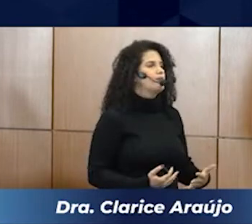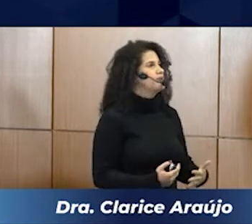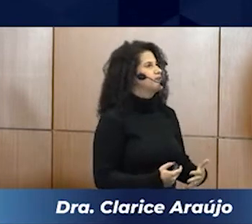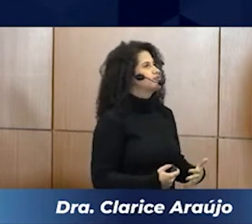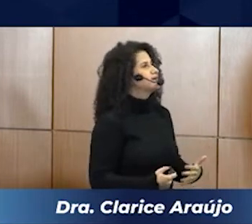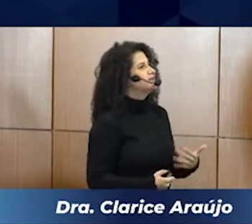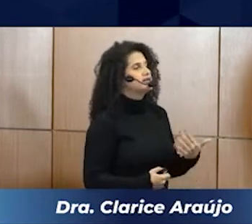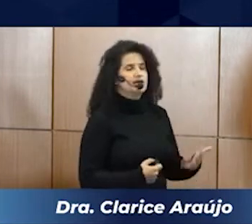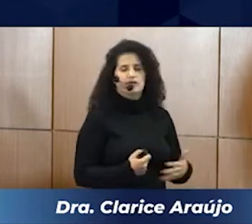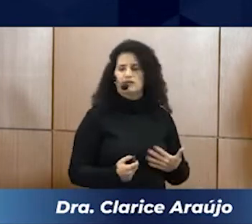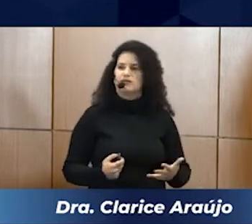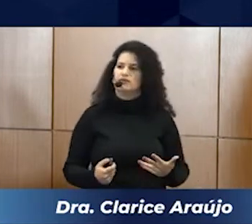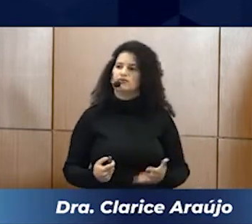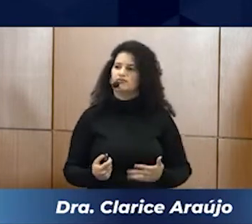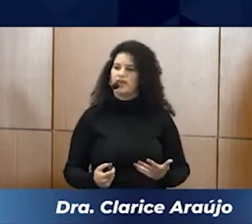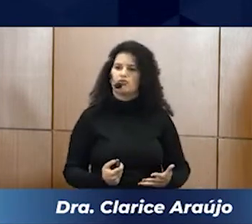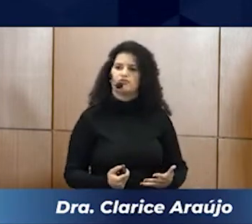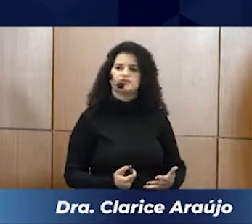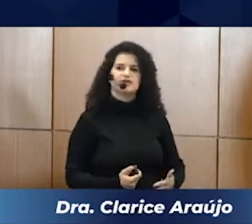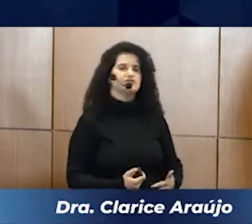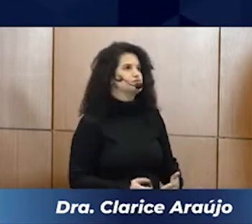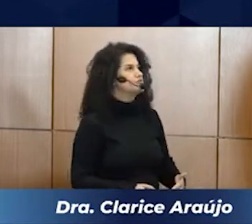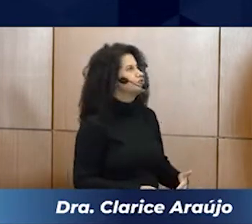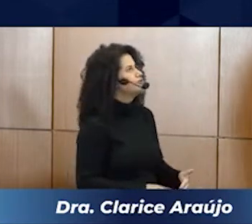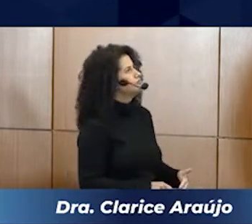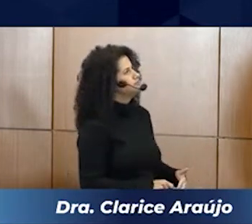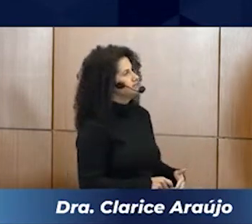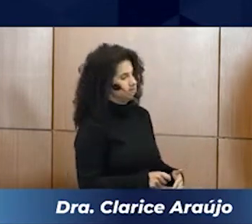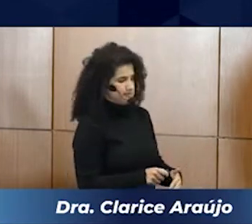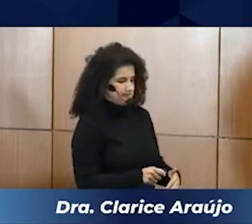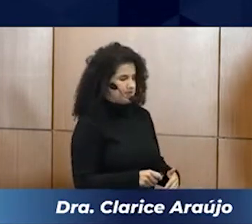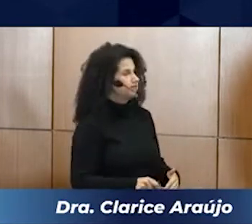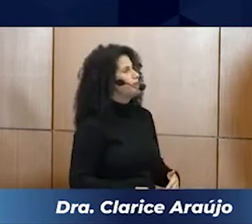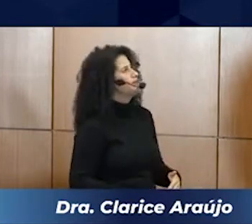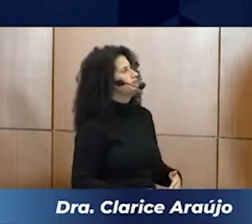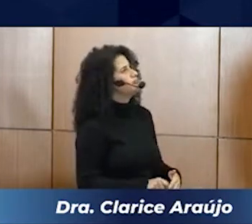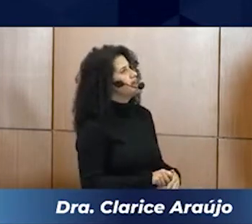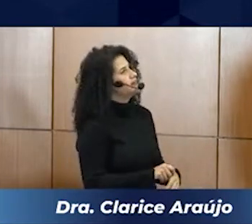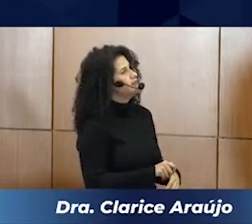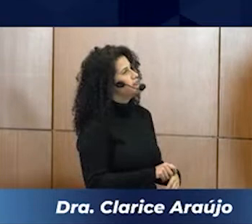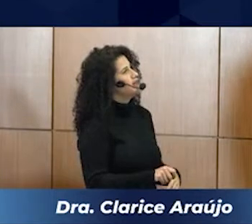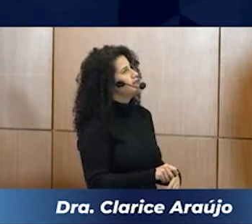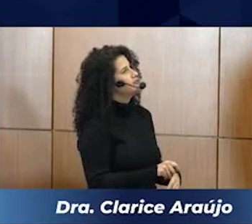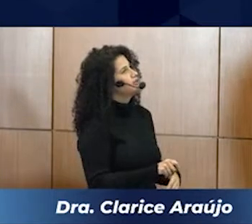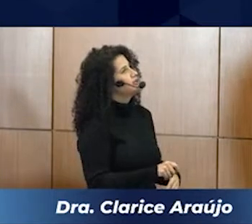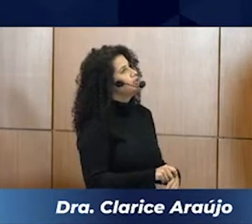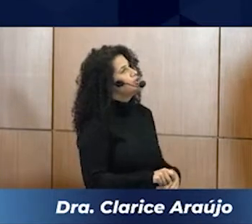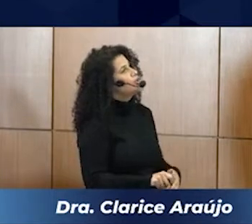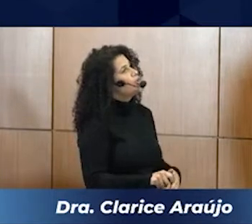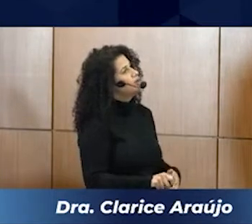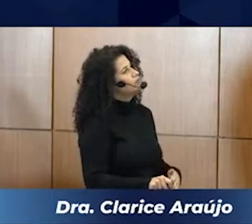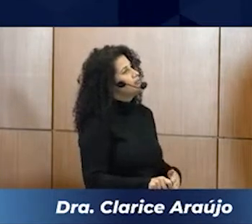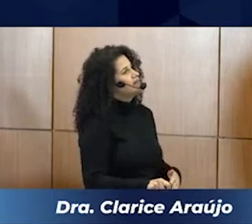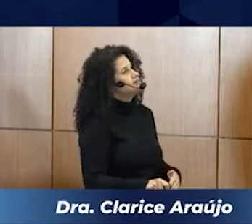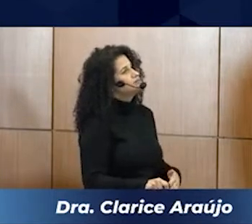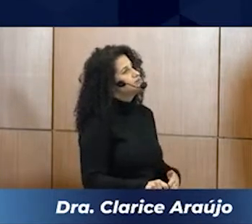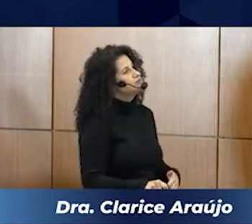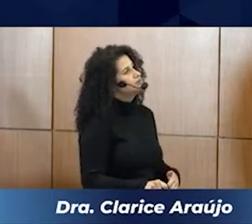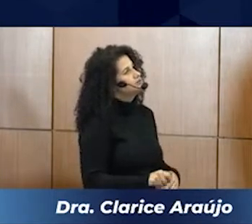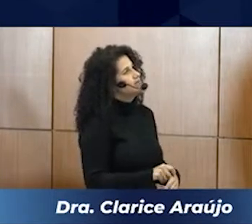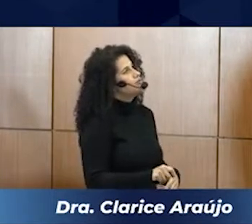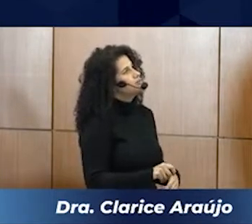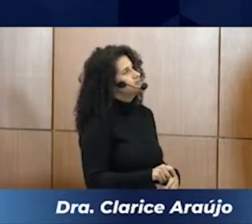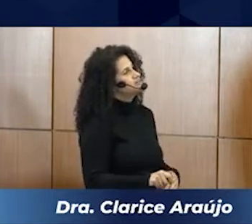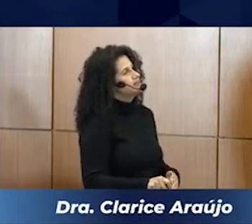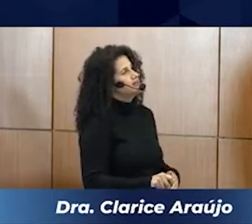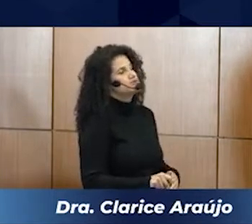juntar com a prática clínica e ver com vocês, discutir com vocês que estão mais na prática, quanto mais